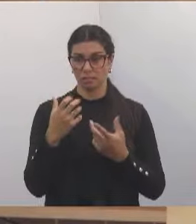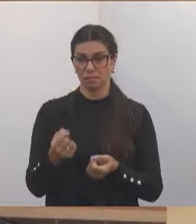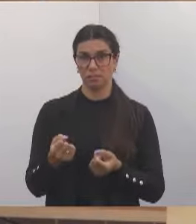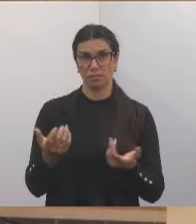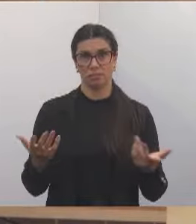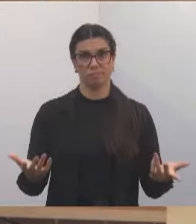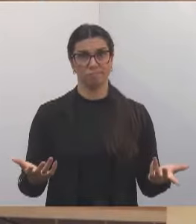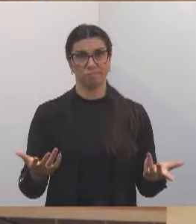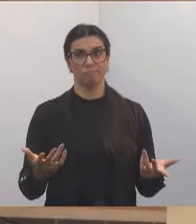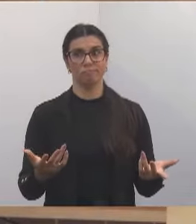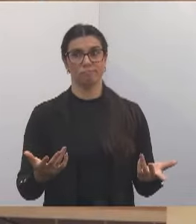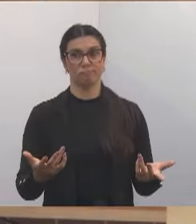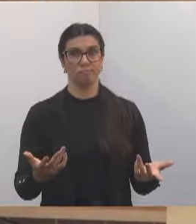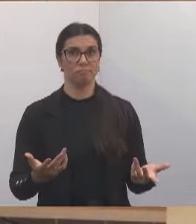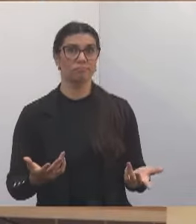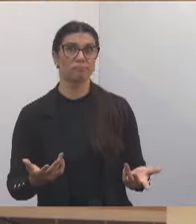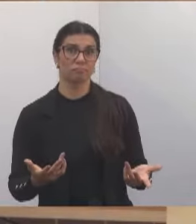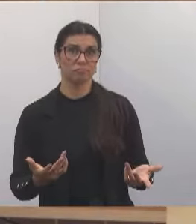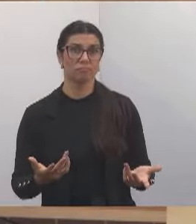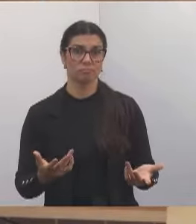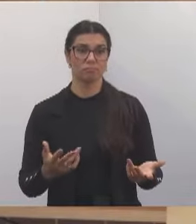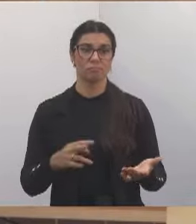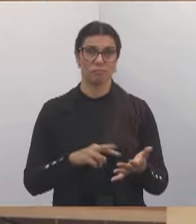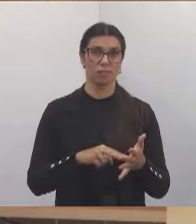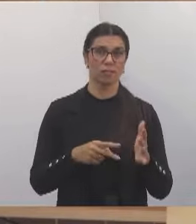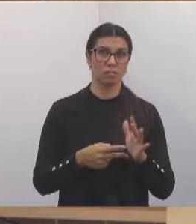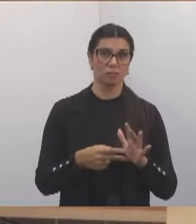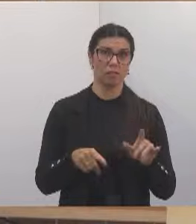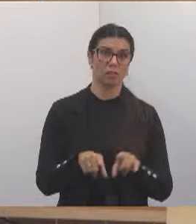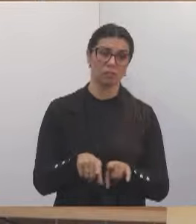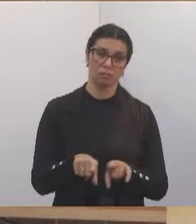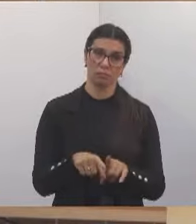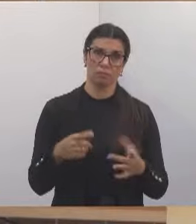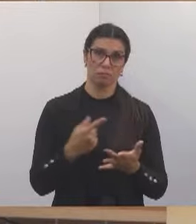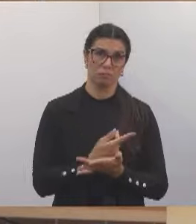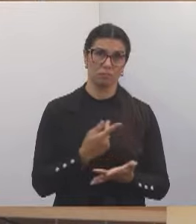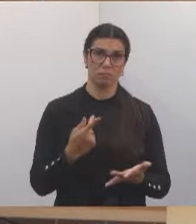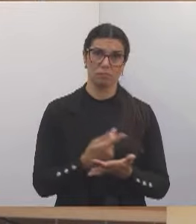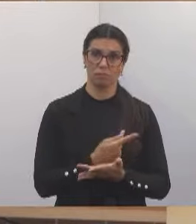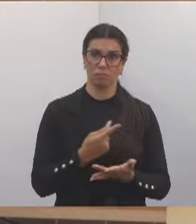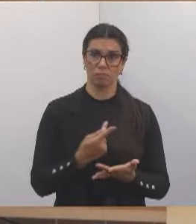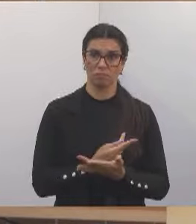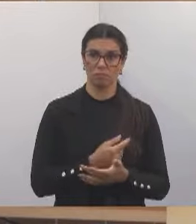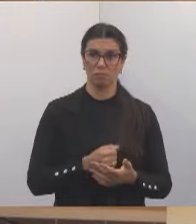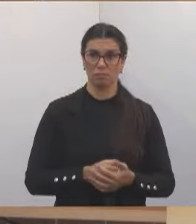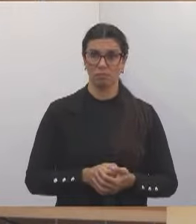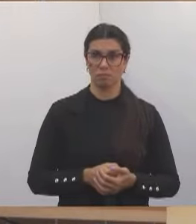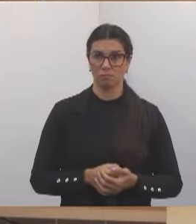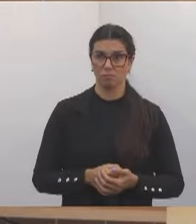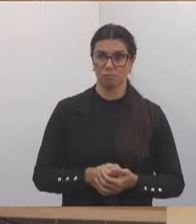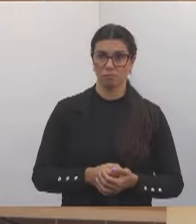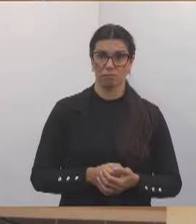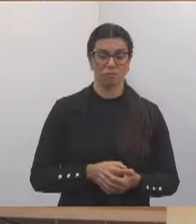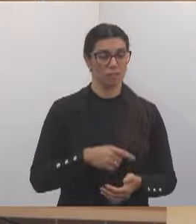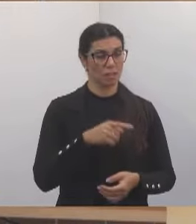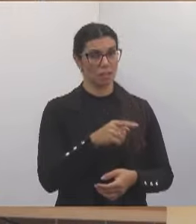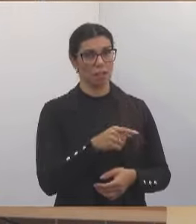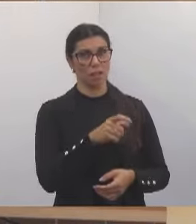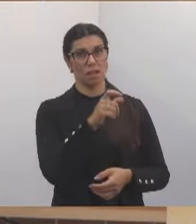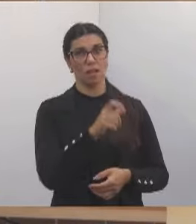que eu não tô aqui, tá? Por favor, eu não tenho tempo para atender, eu tenho que resolver muita coisa, eu não tô. Aí a pessoa